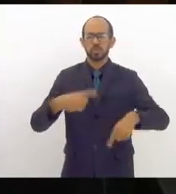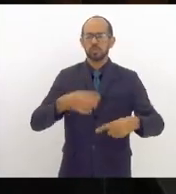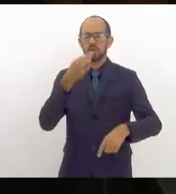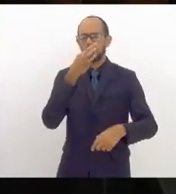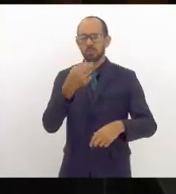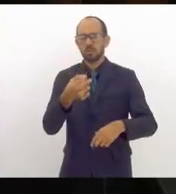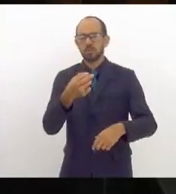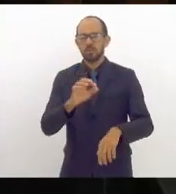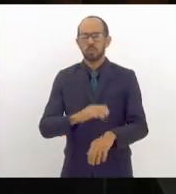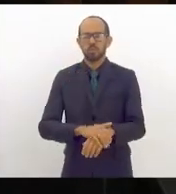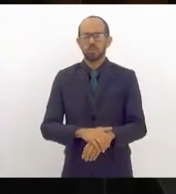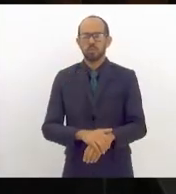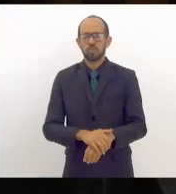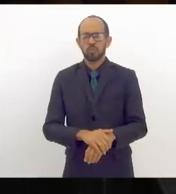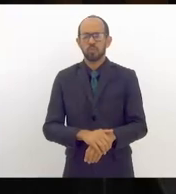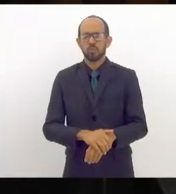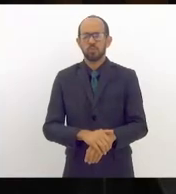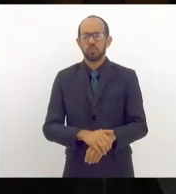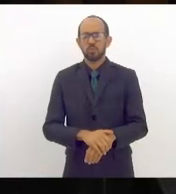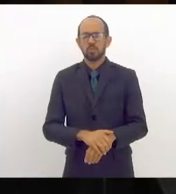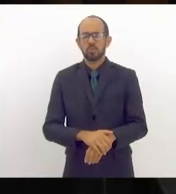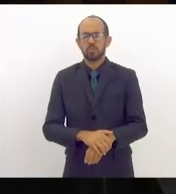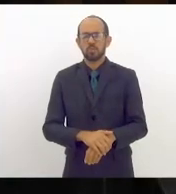porque estão jornalista